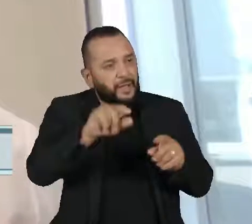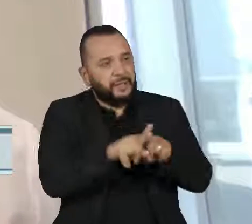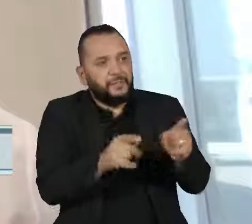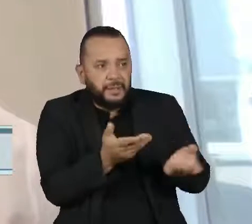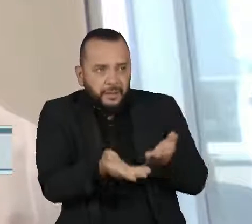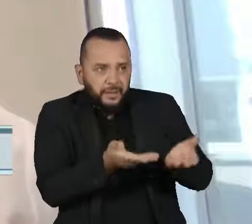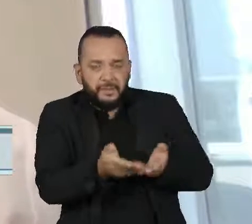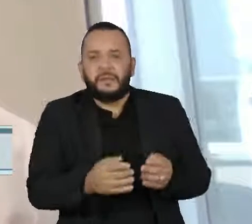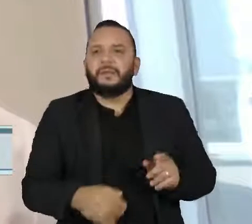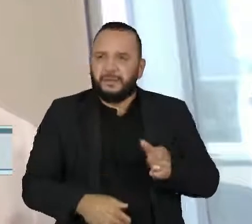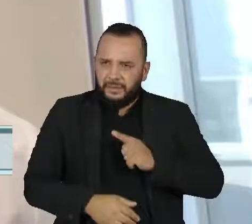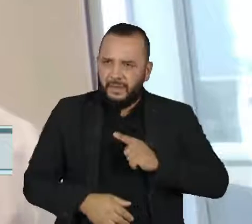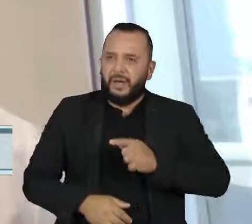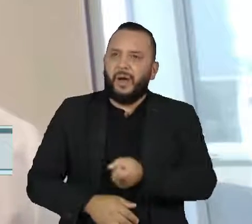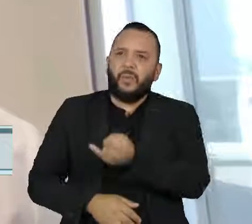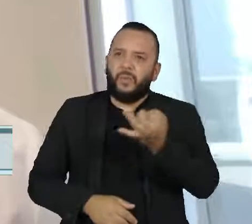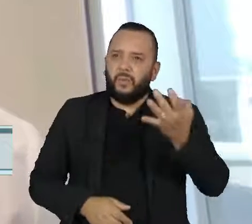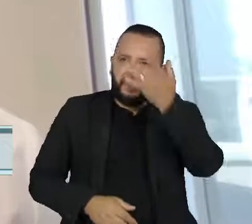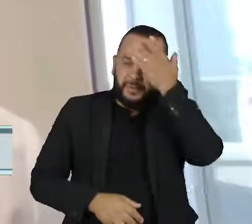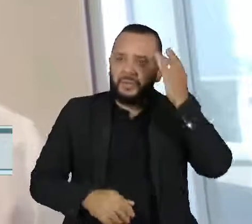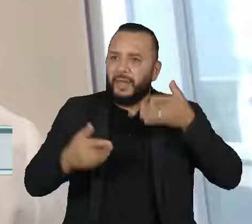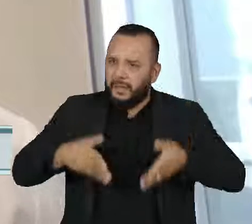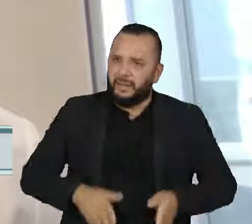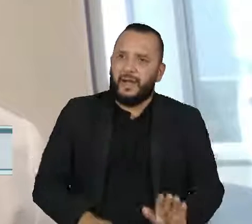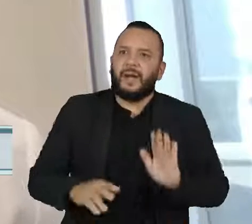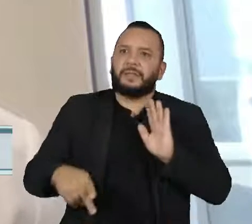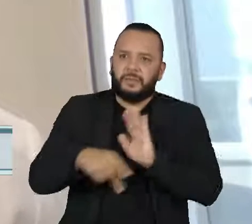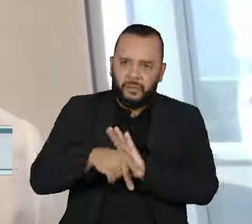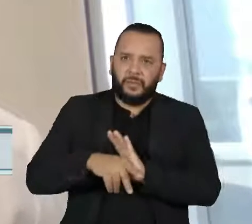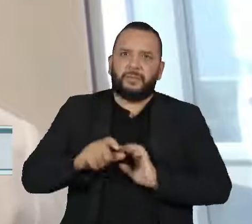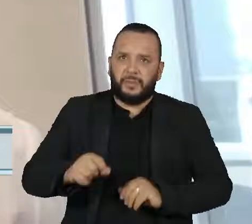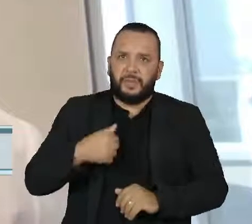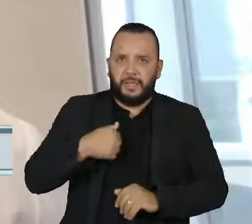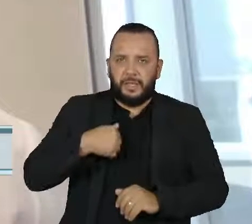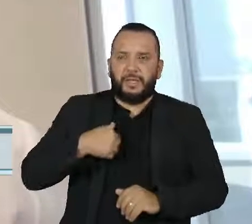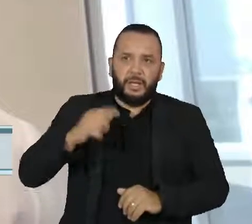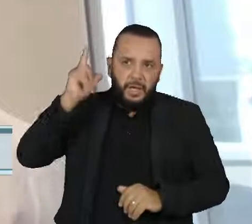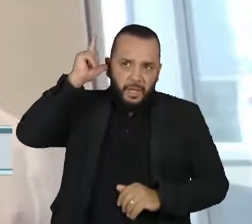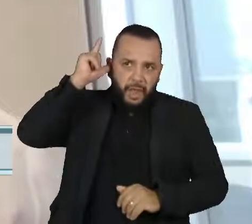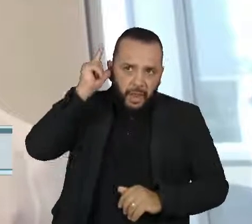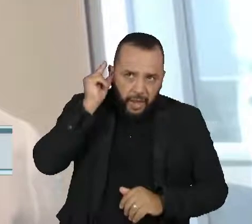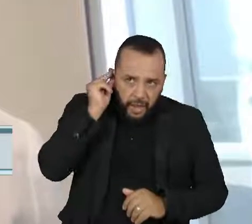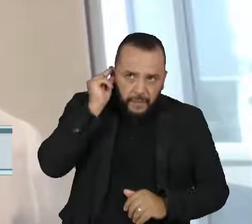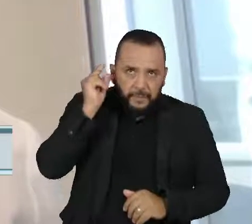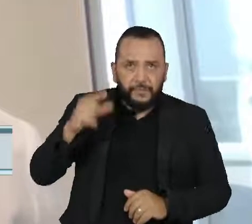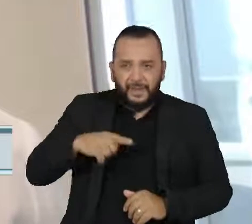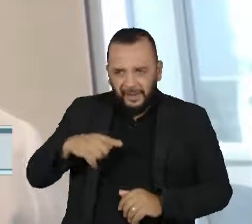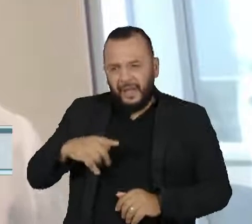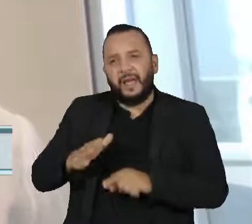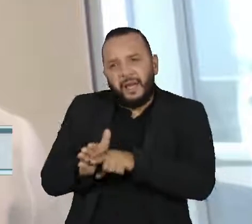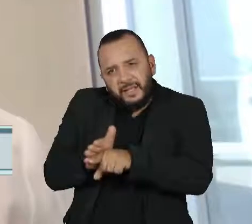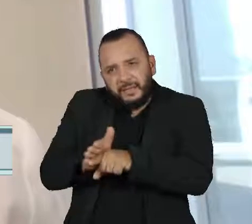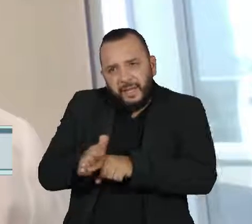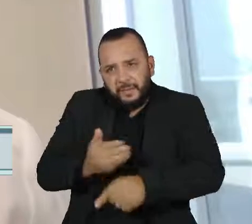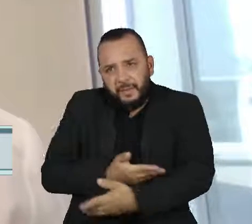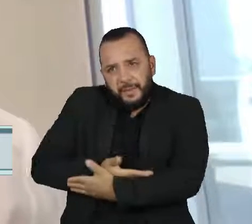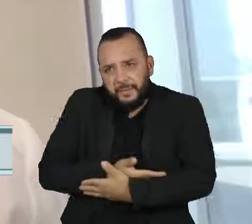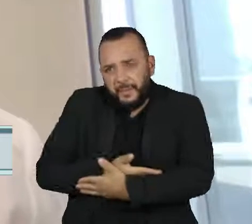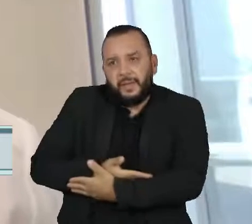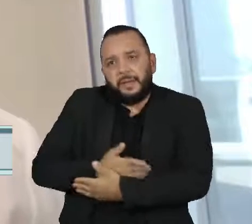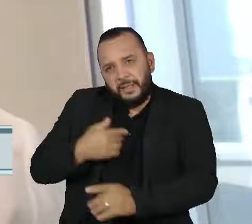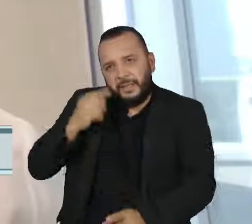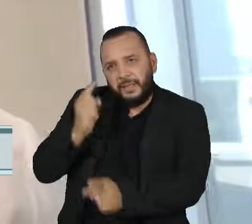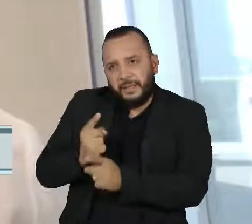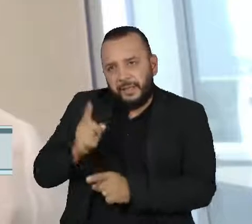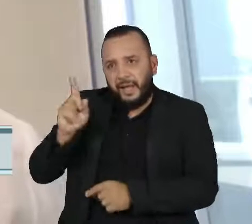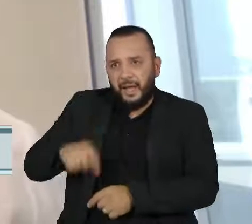perda de audição e, porventura, já nascem com perda de audição, existem testes que já são feitos na maternidade para detectar precocemente. E a palavra-chave,